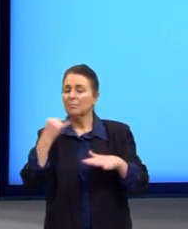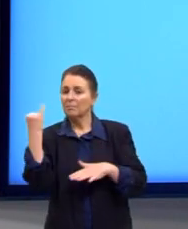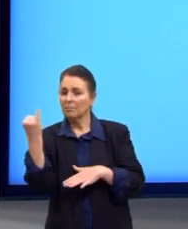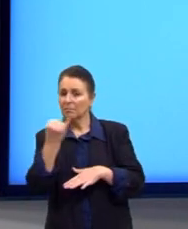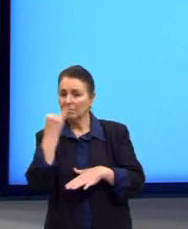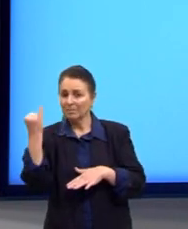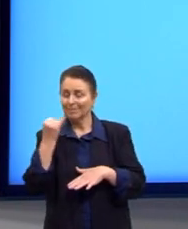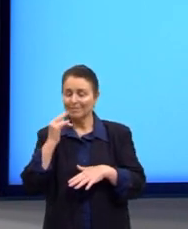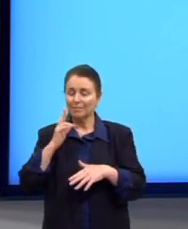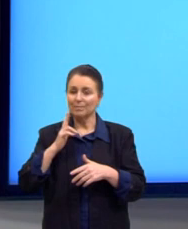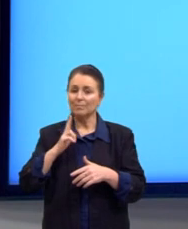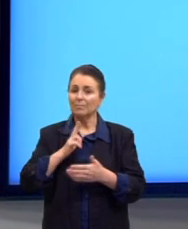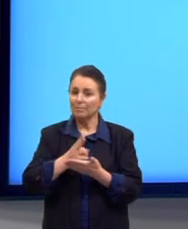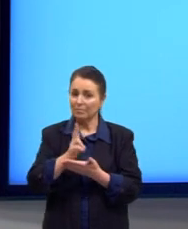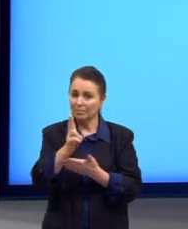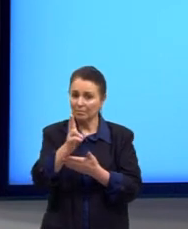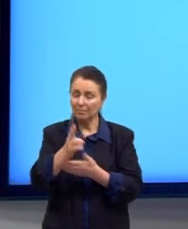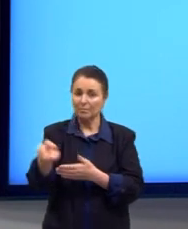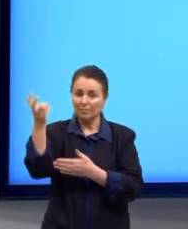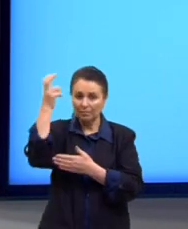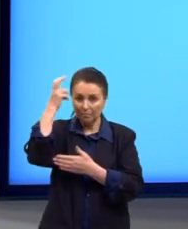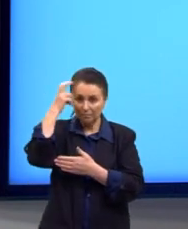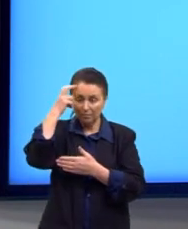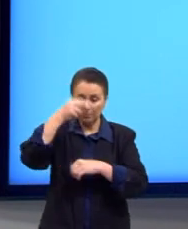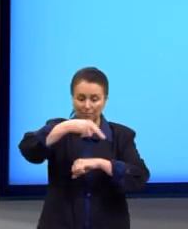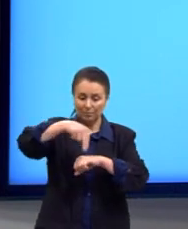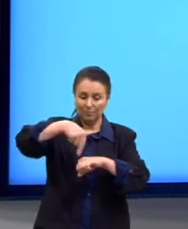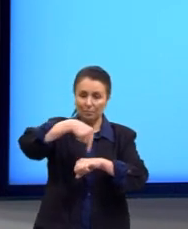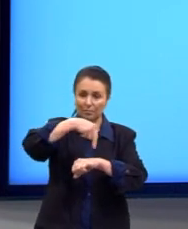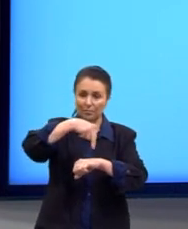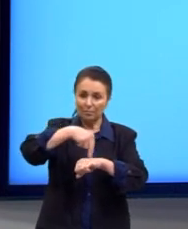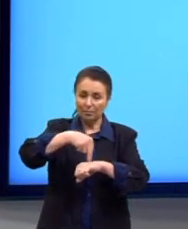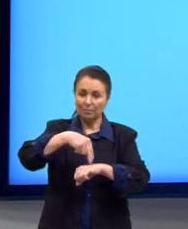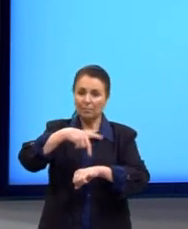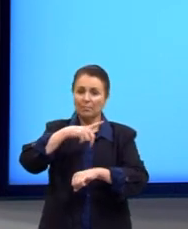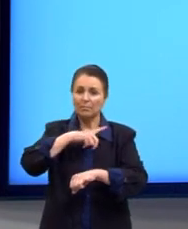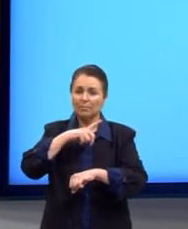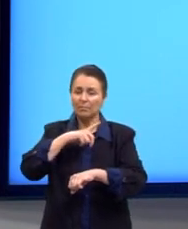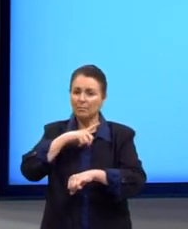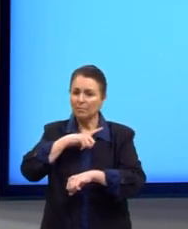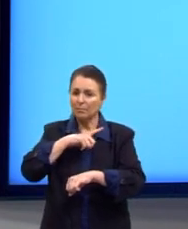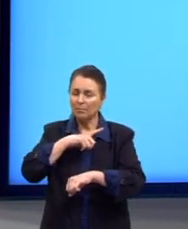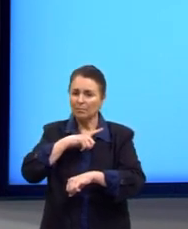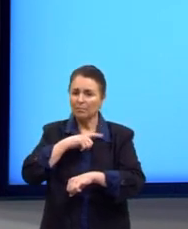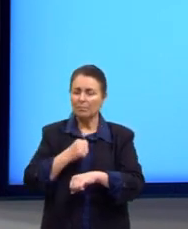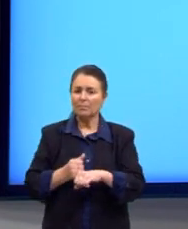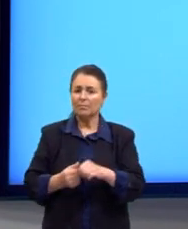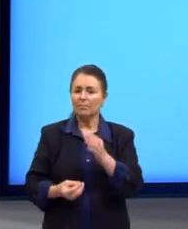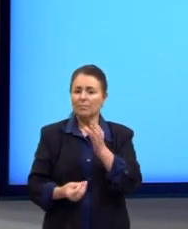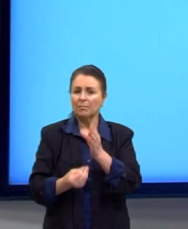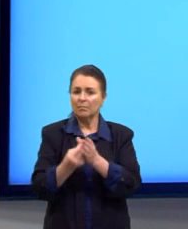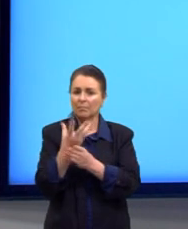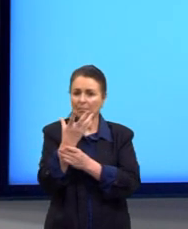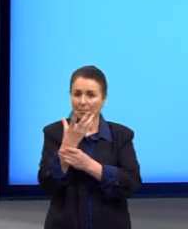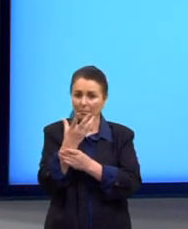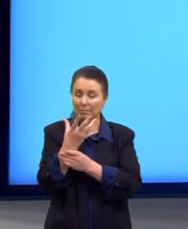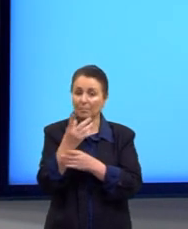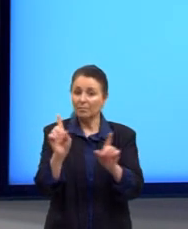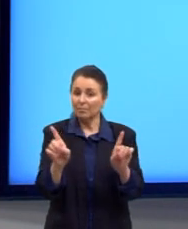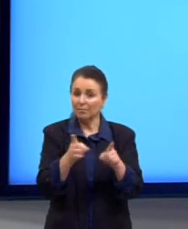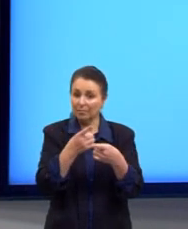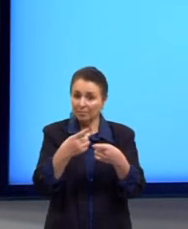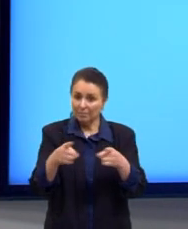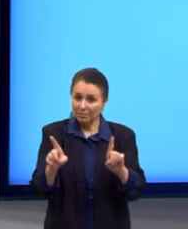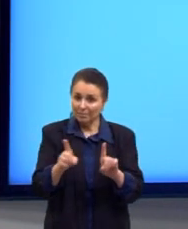importância em preservar a produção cultural de uma nação consiste no fato de que Produções como a canção Cuitelinho